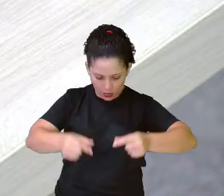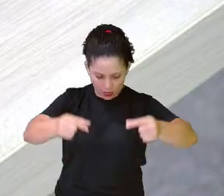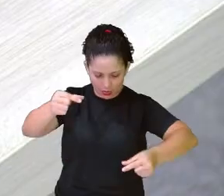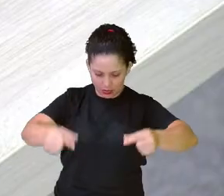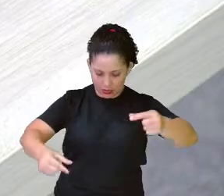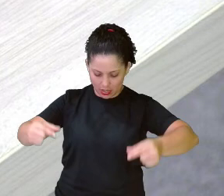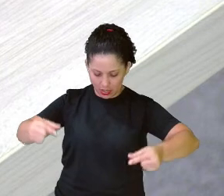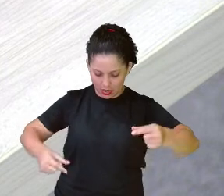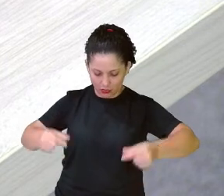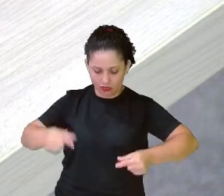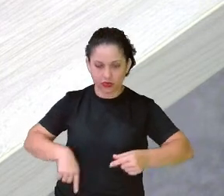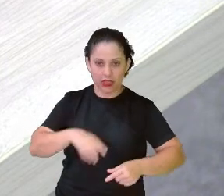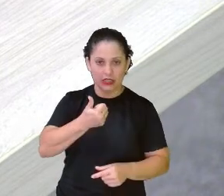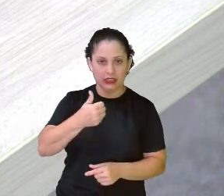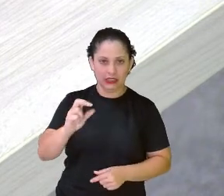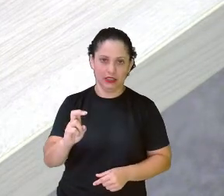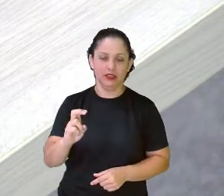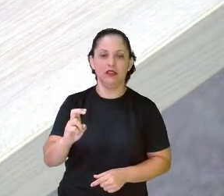mesa é 15.